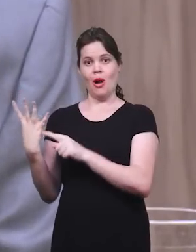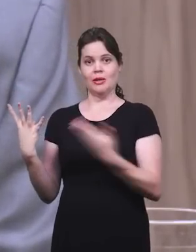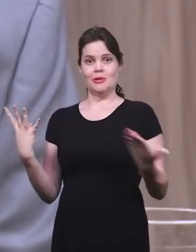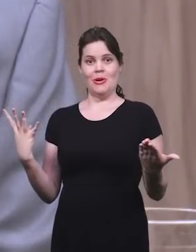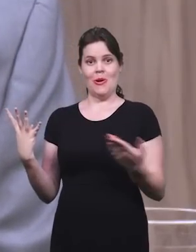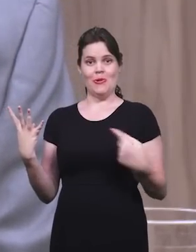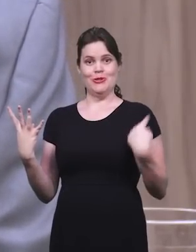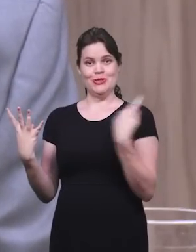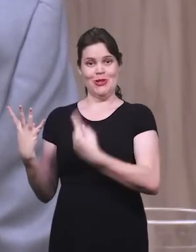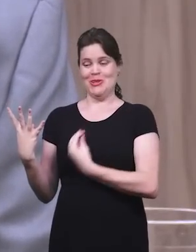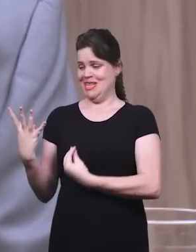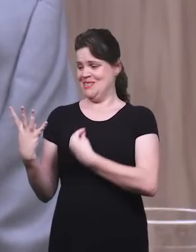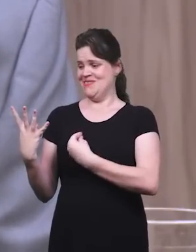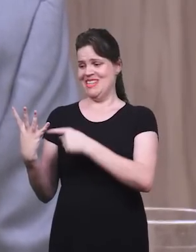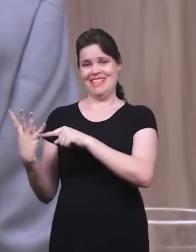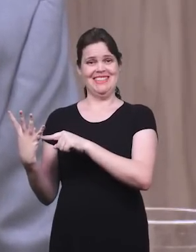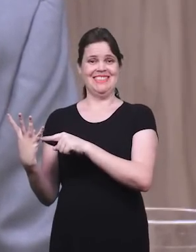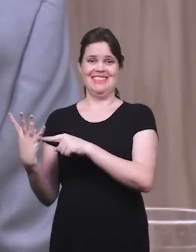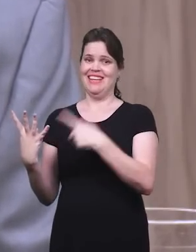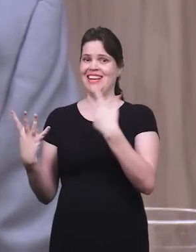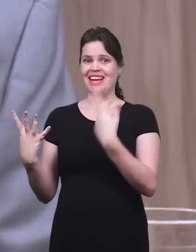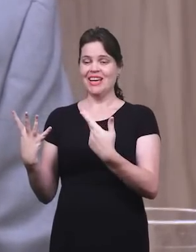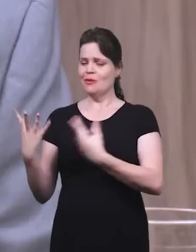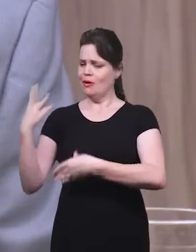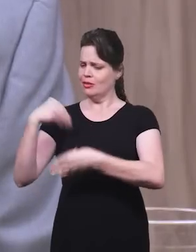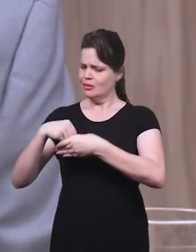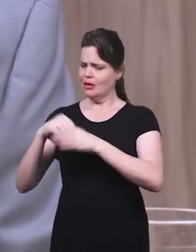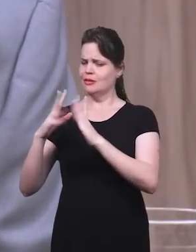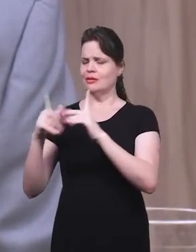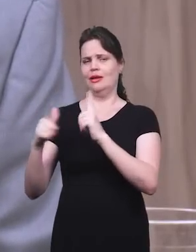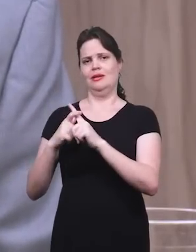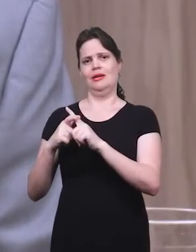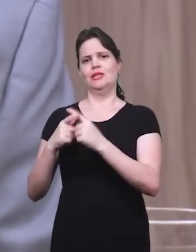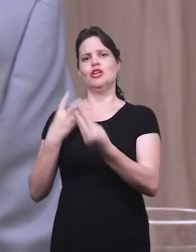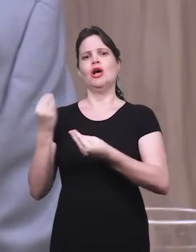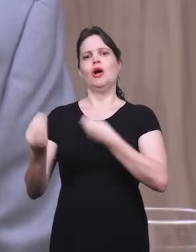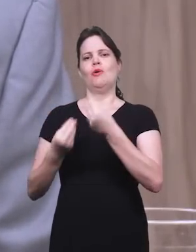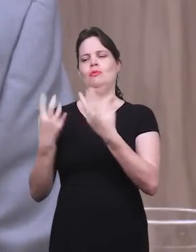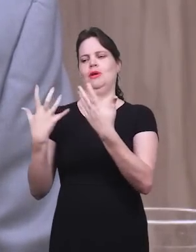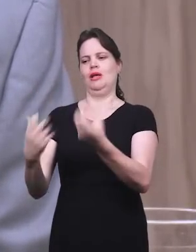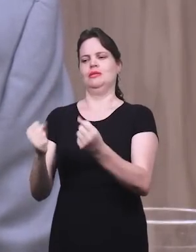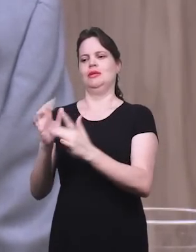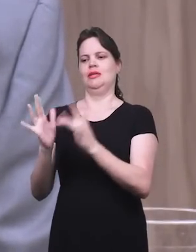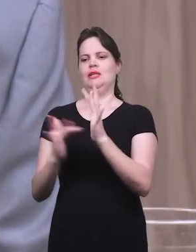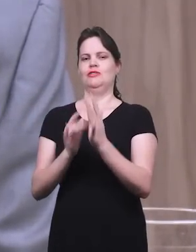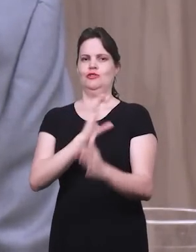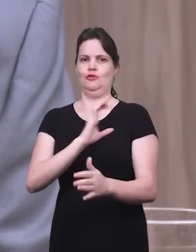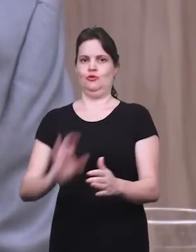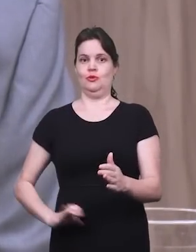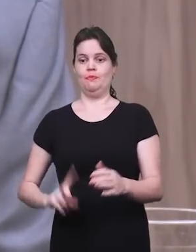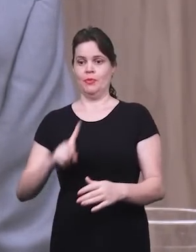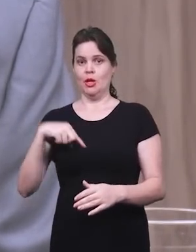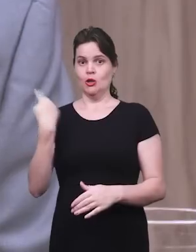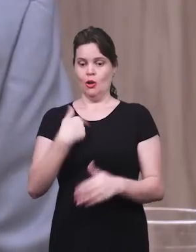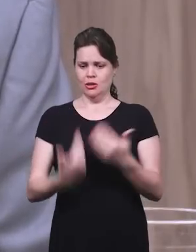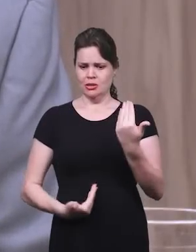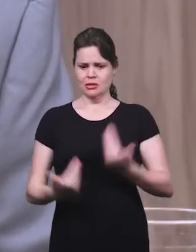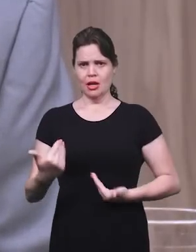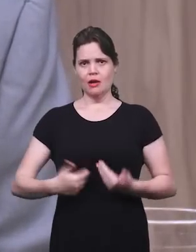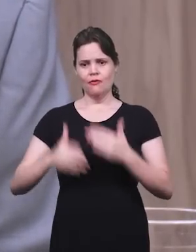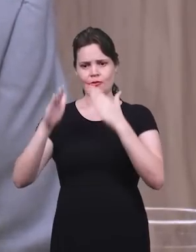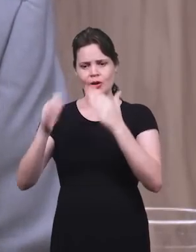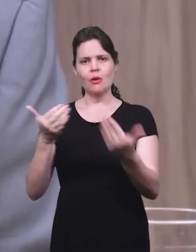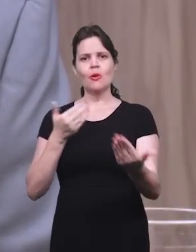que hoje sustentam as nossas vidas na igreja em Cristo Jesus. A igreja que vai subir,